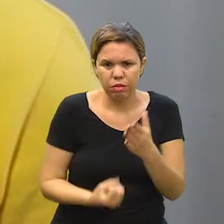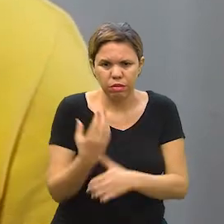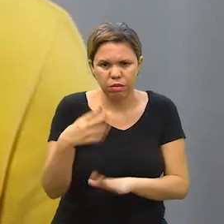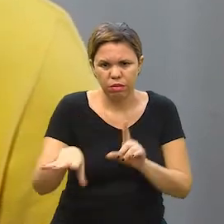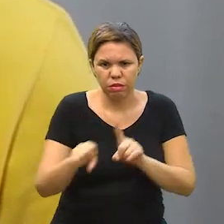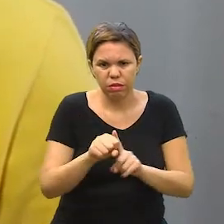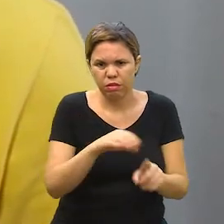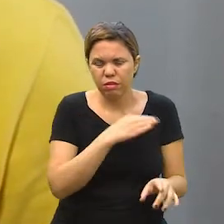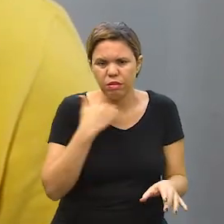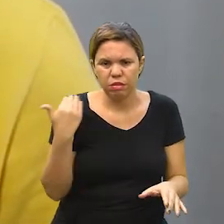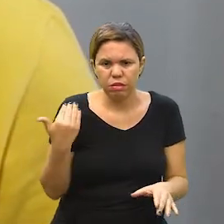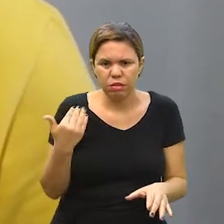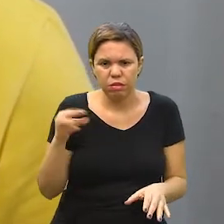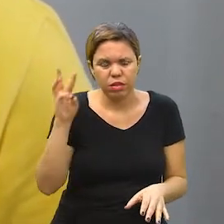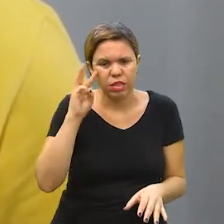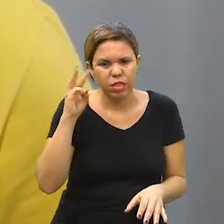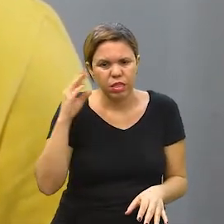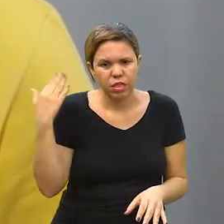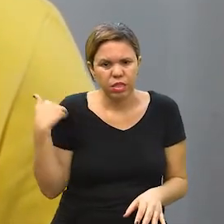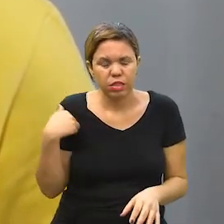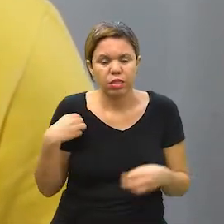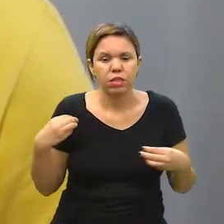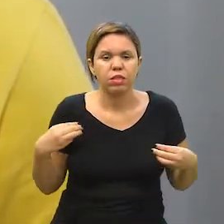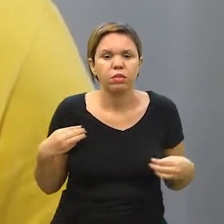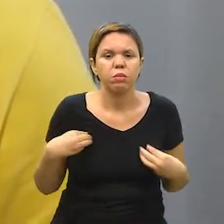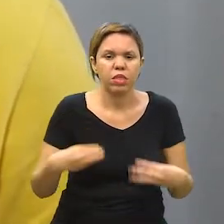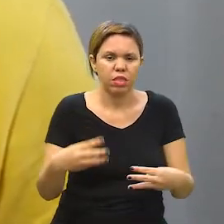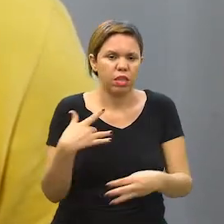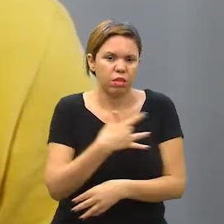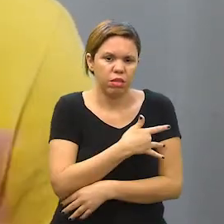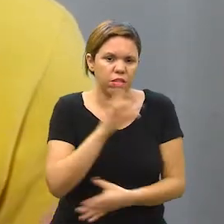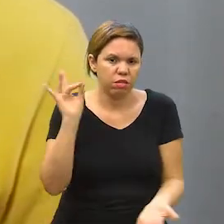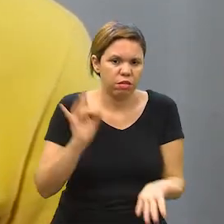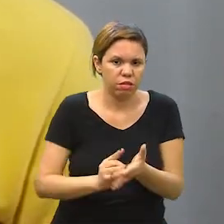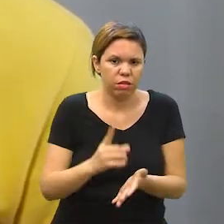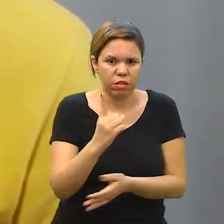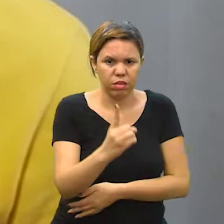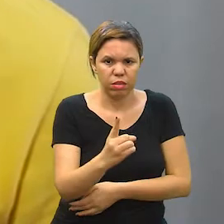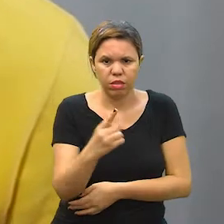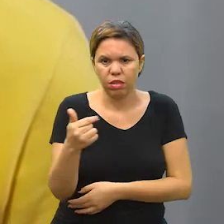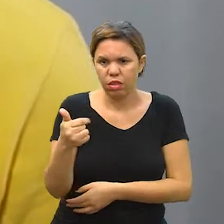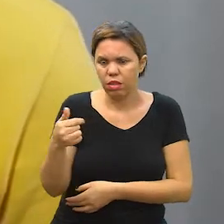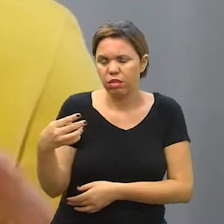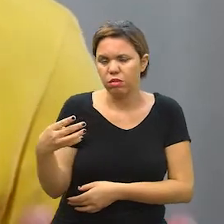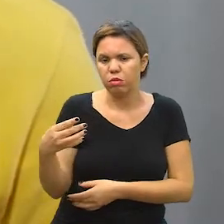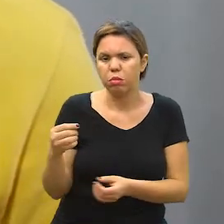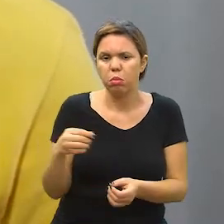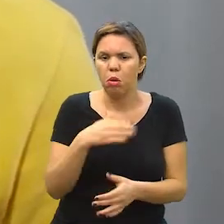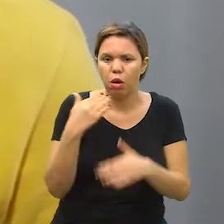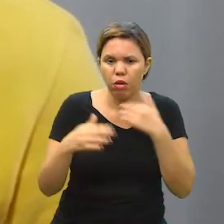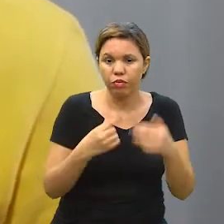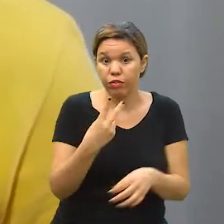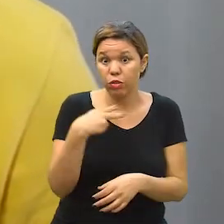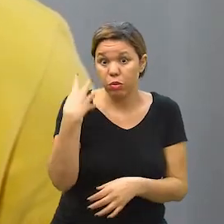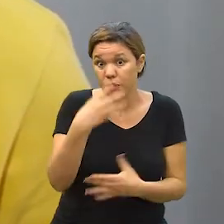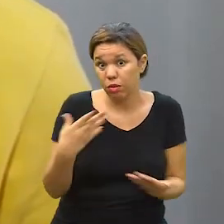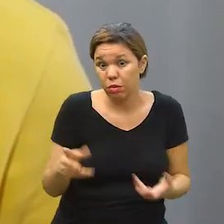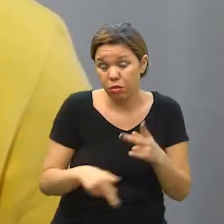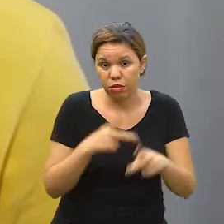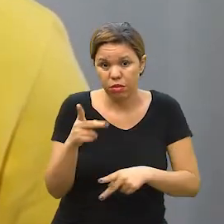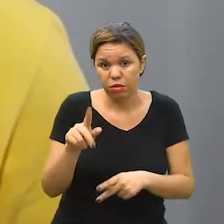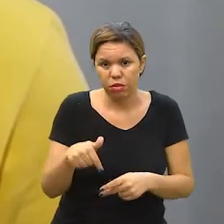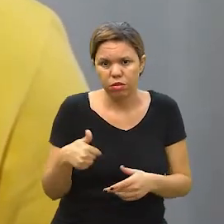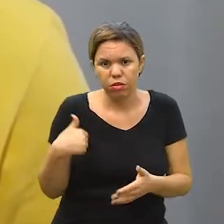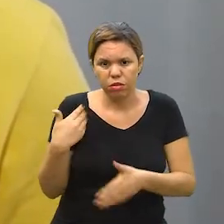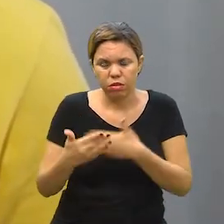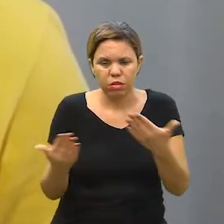de mortes nesta terça-feira. O Ministério da Saúde registrou mais 114 mortes em 24 horas. Assim, no